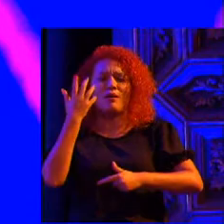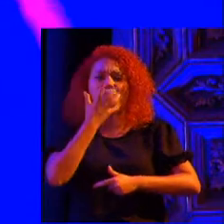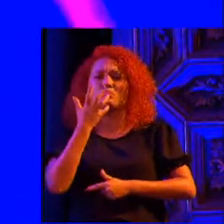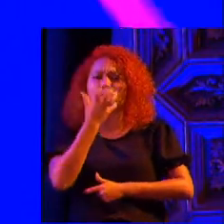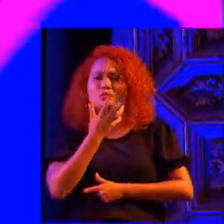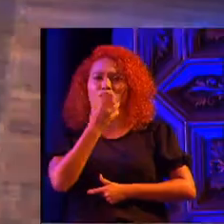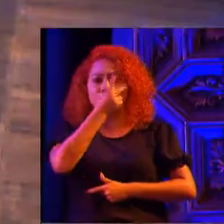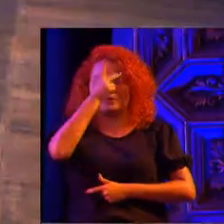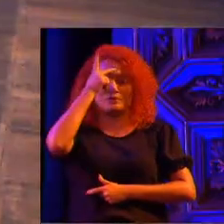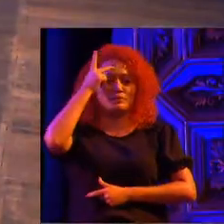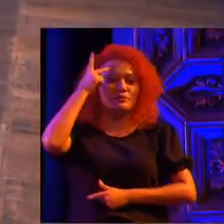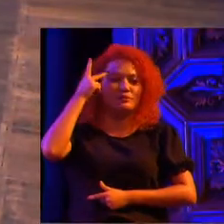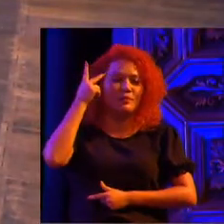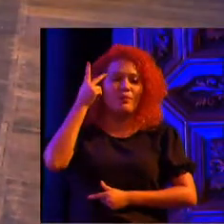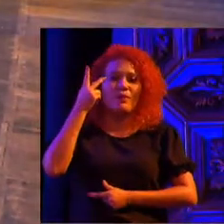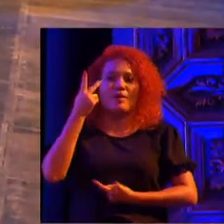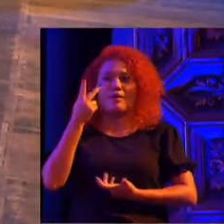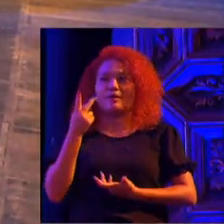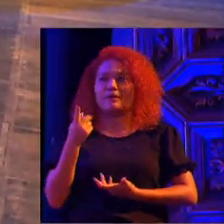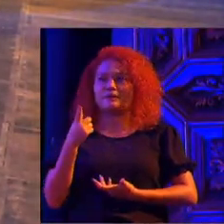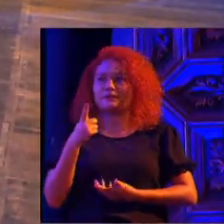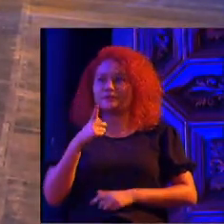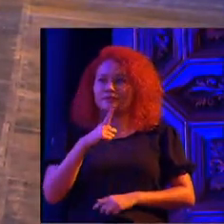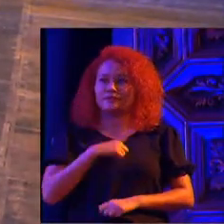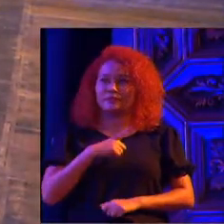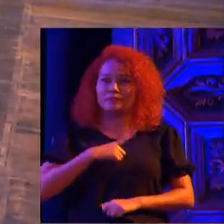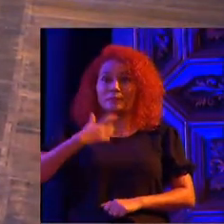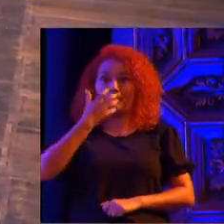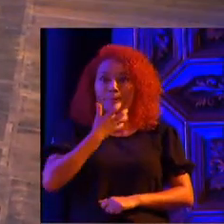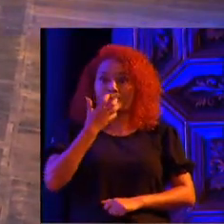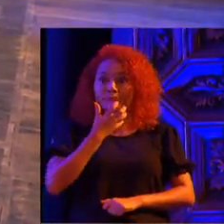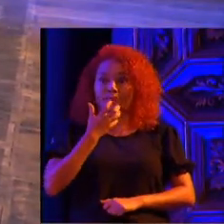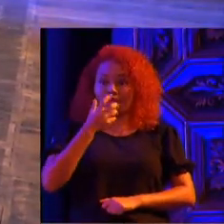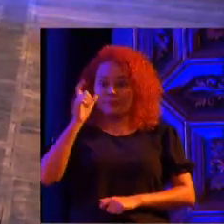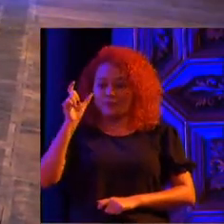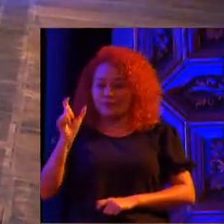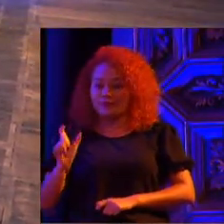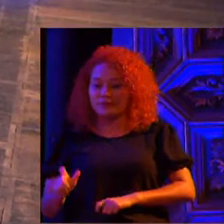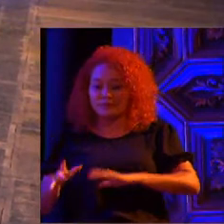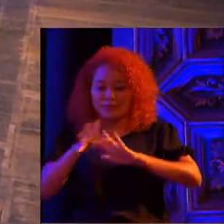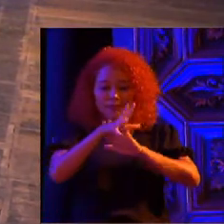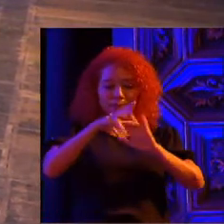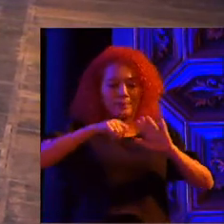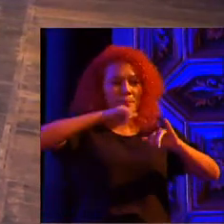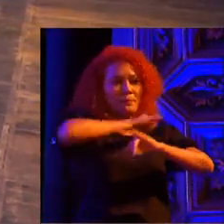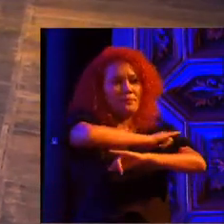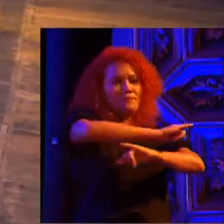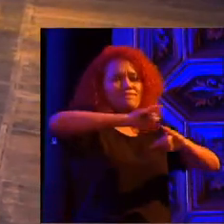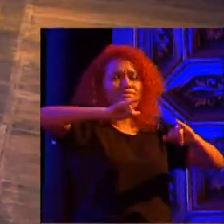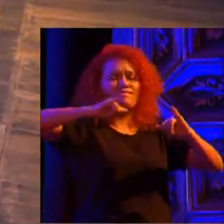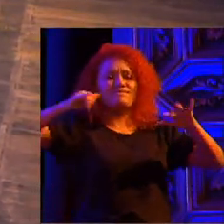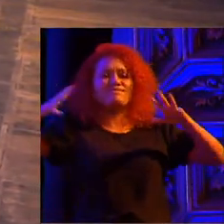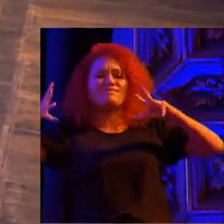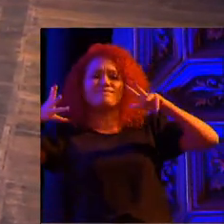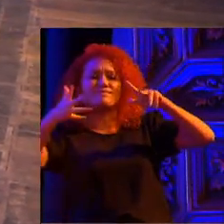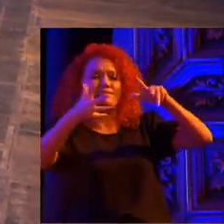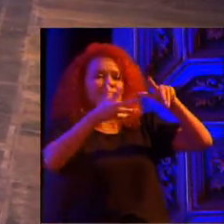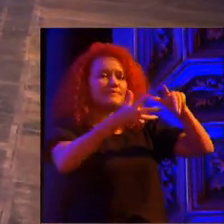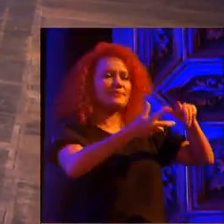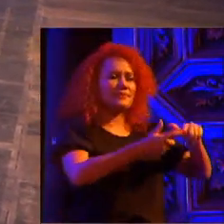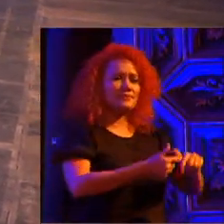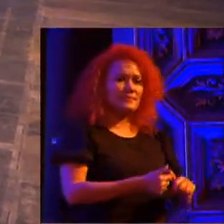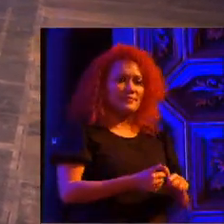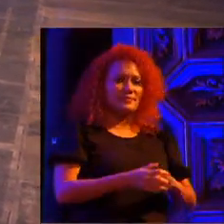generosa, desse músico que levou realmente a Amazônia para o mundo inteiro. Para